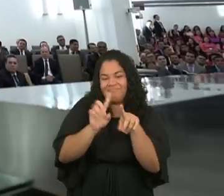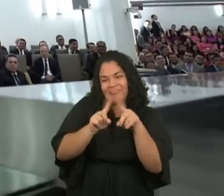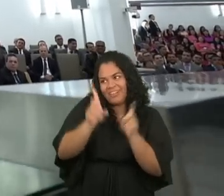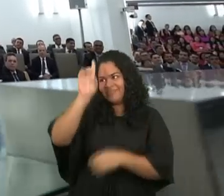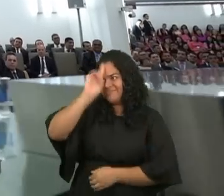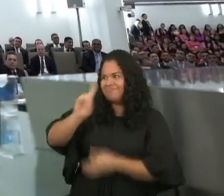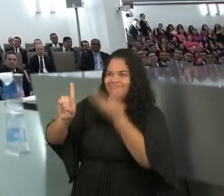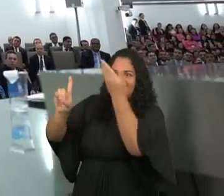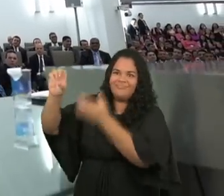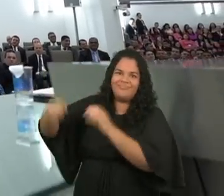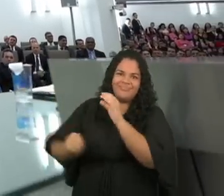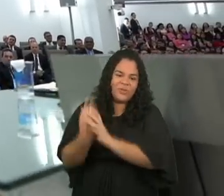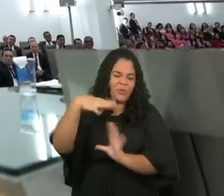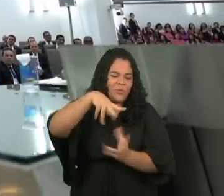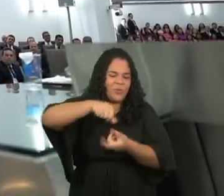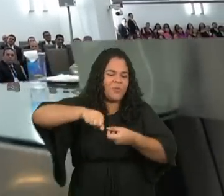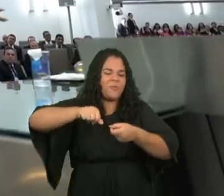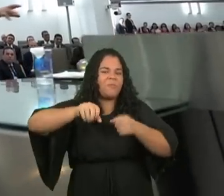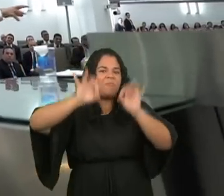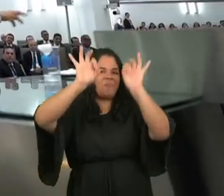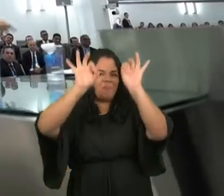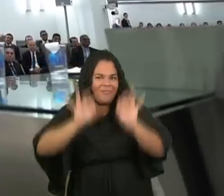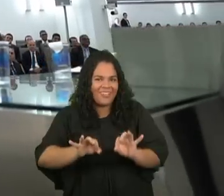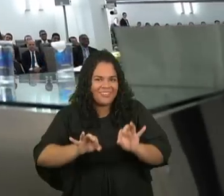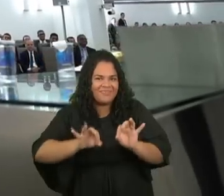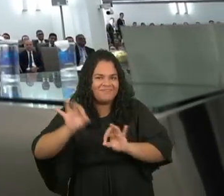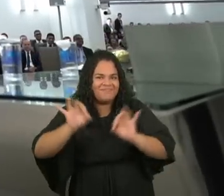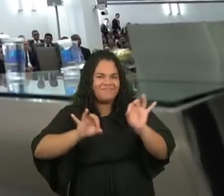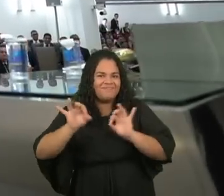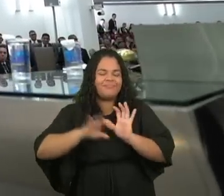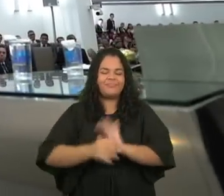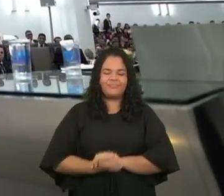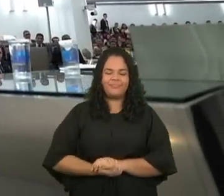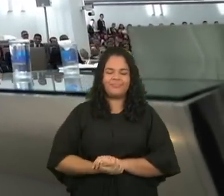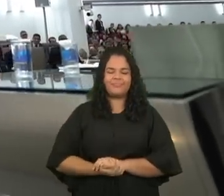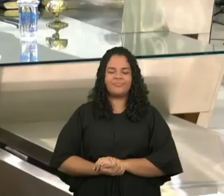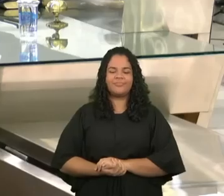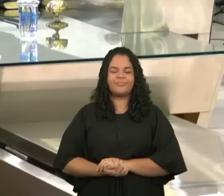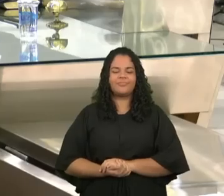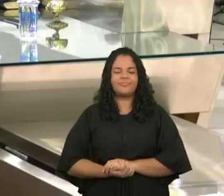Escute, quando Deus arrumou a tenda do sol, que é